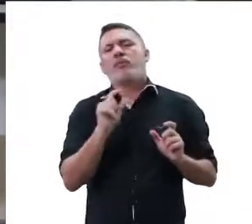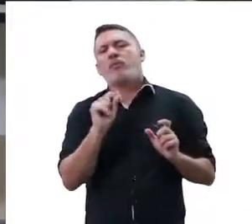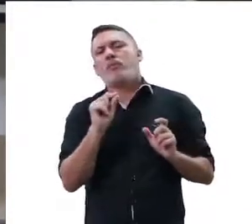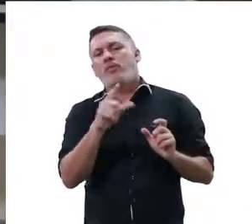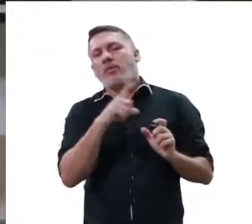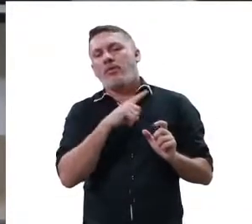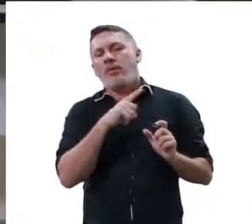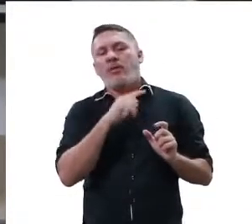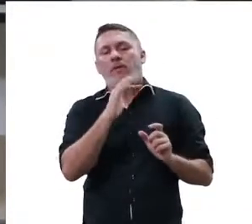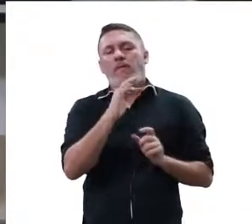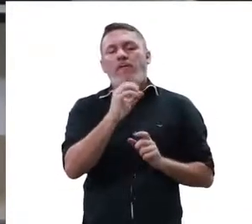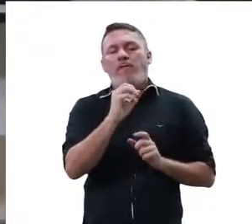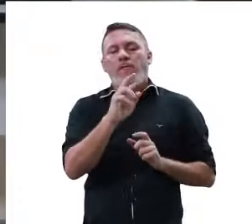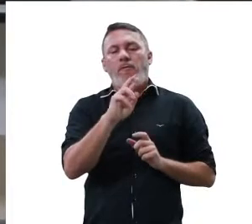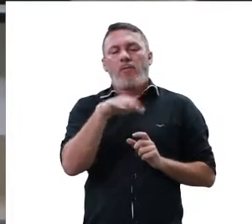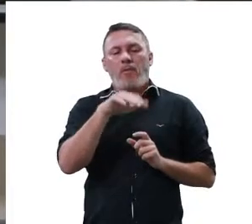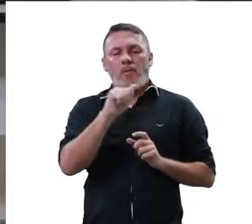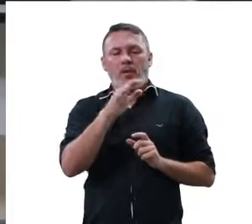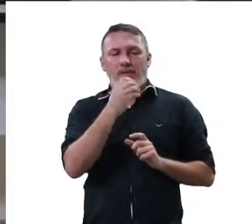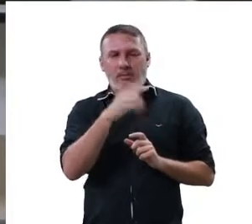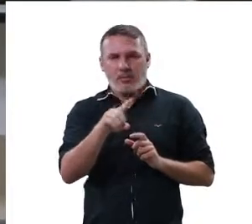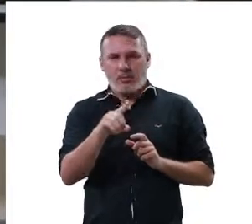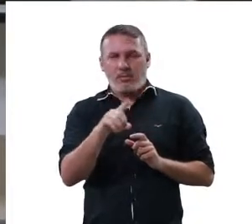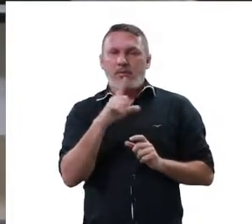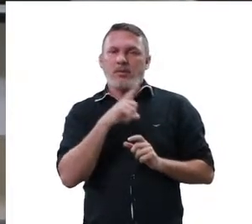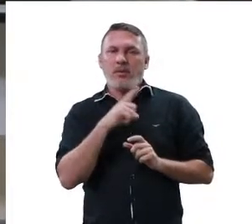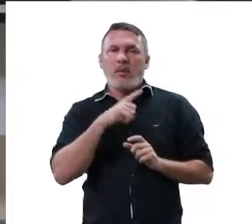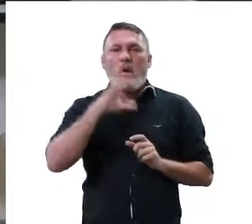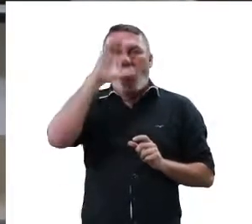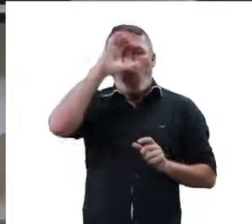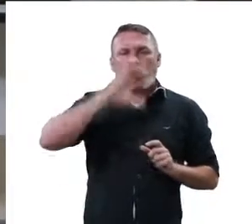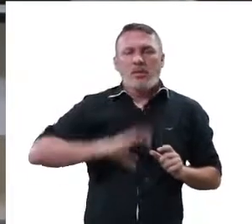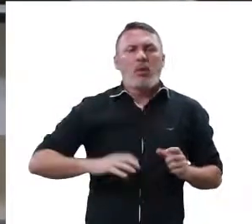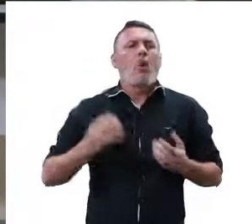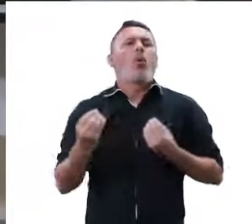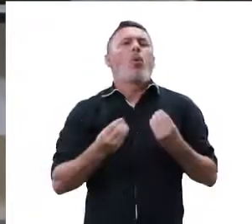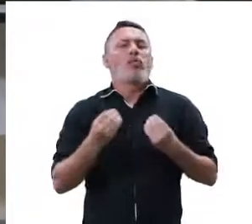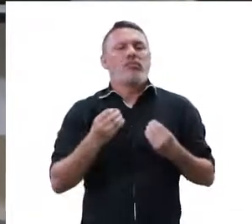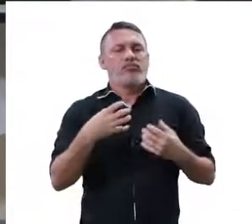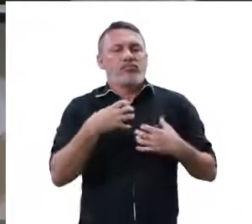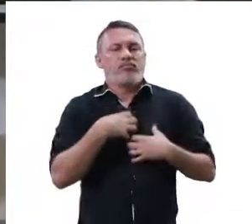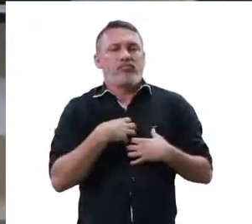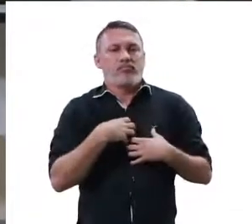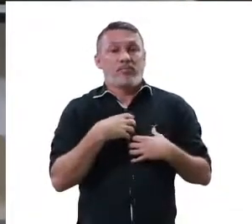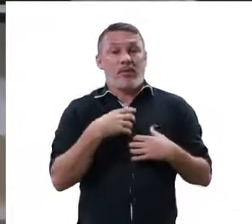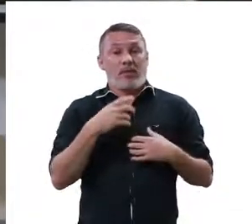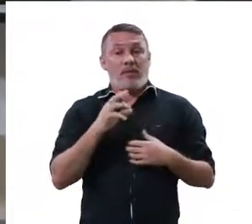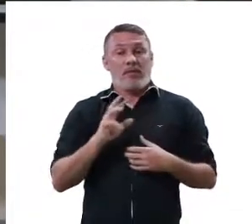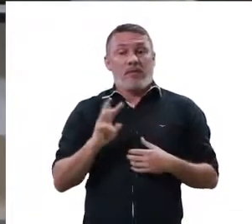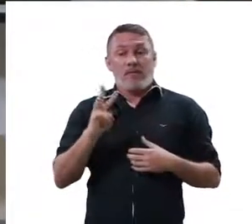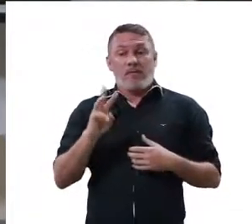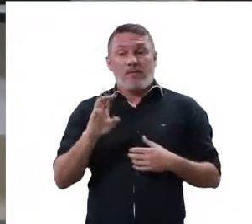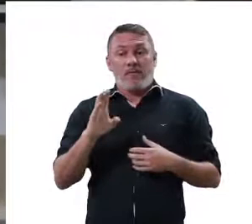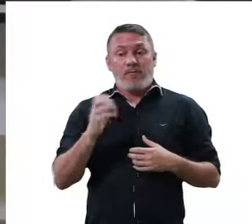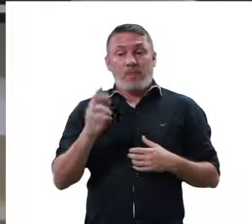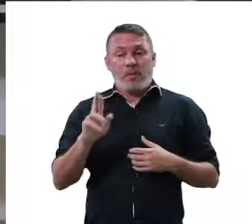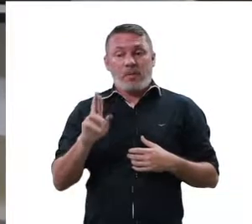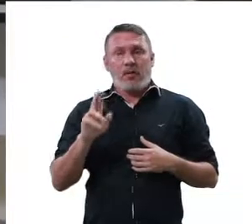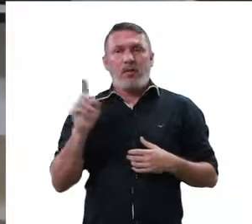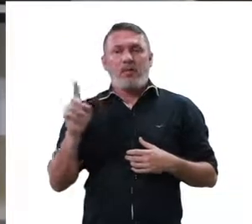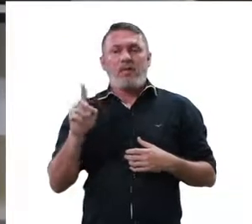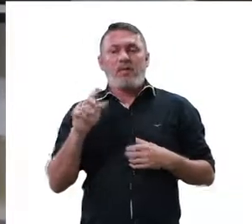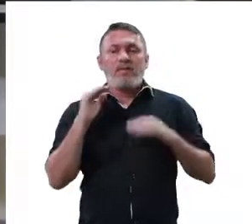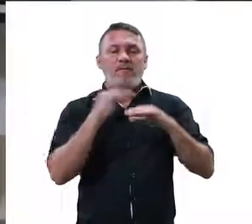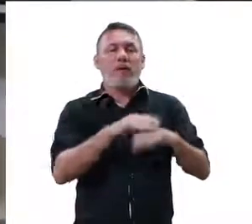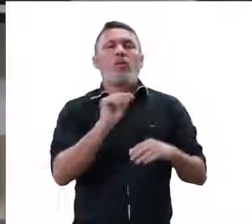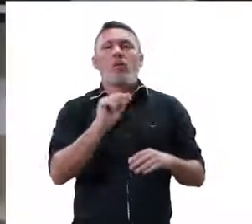laser, essa coisa da formação desse comportamento, ou seja, o comportamento, para Max Weber,